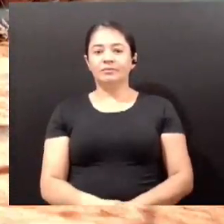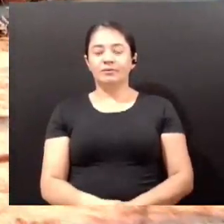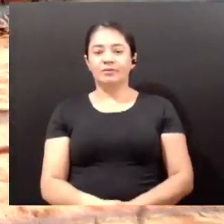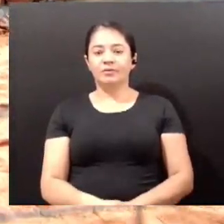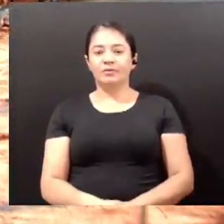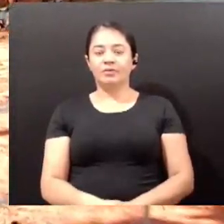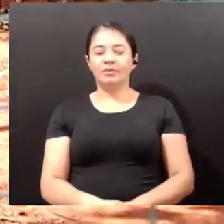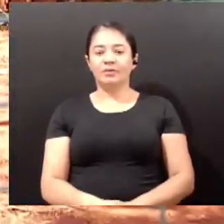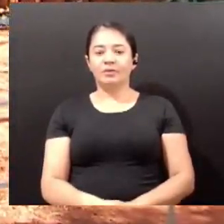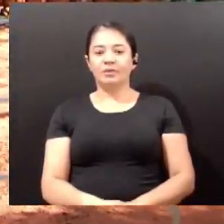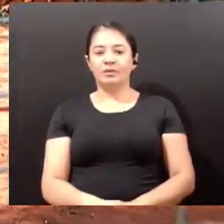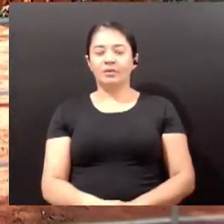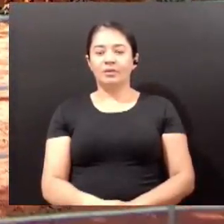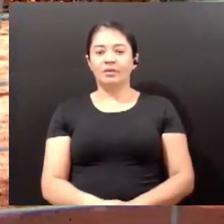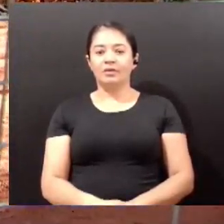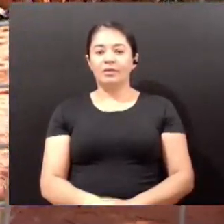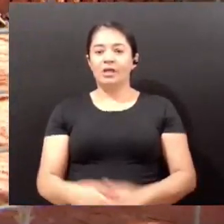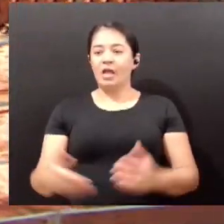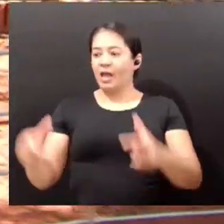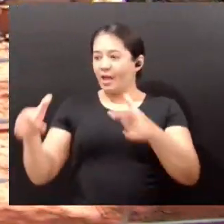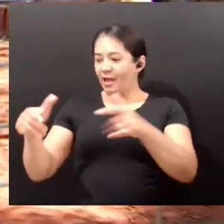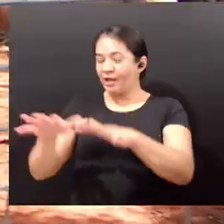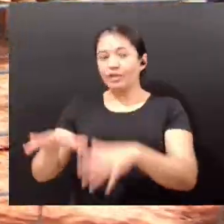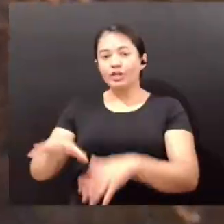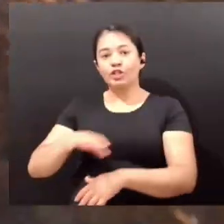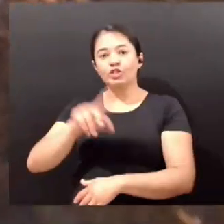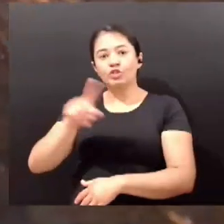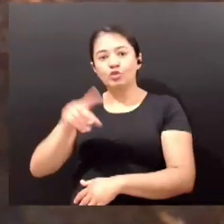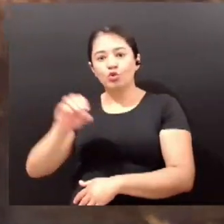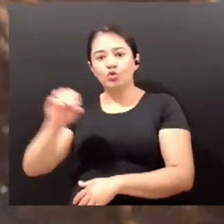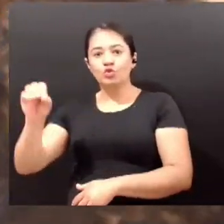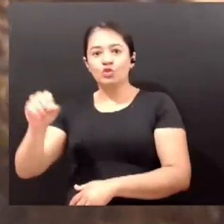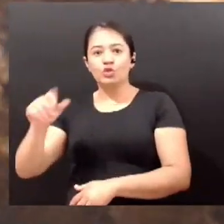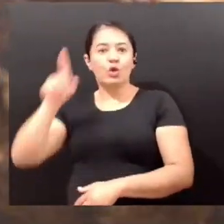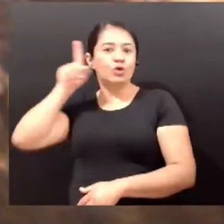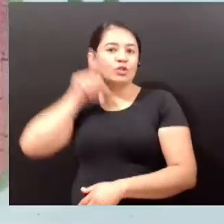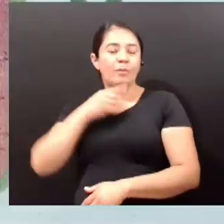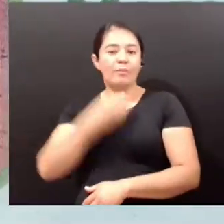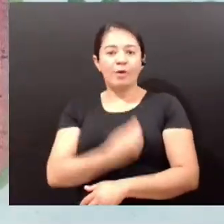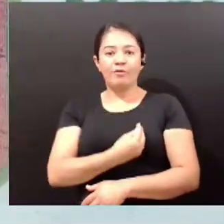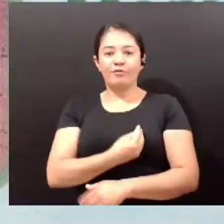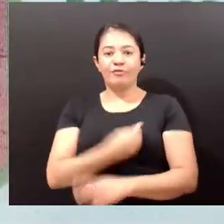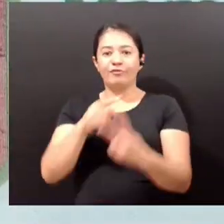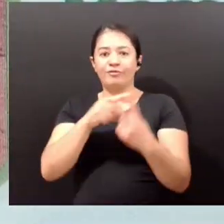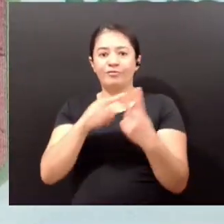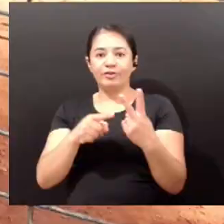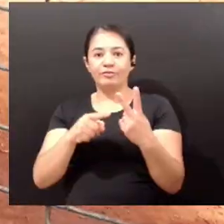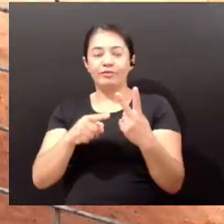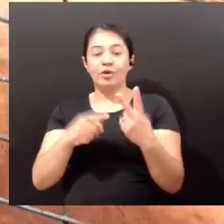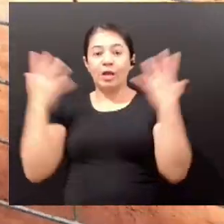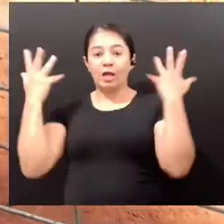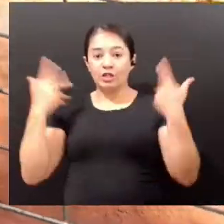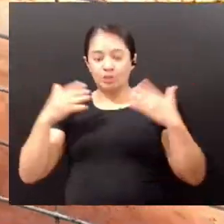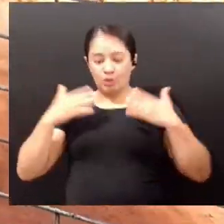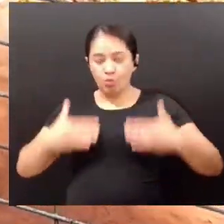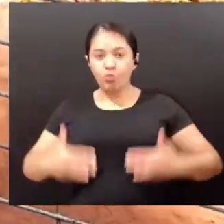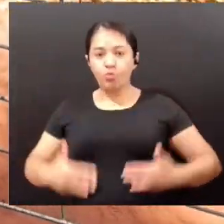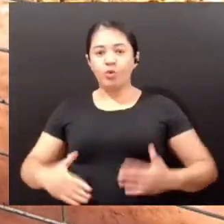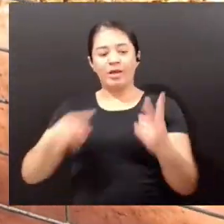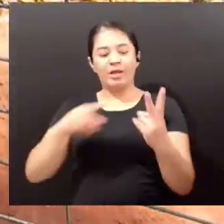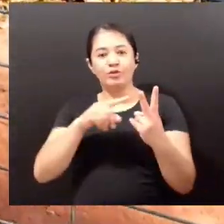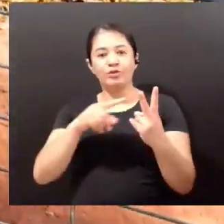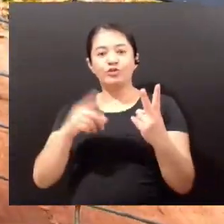É nesse recinto, no Zoológico de Americana, que vive o casal de onça parda. Darwin e Olivia já atingiram